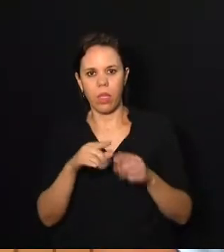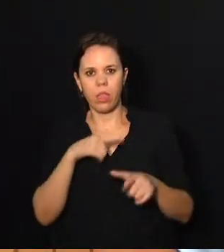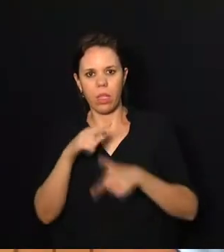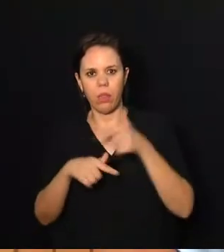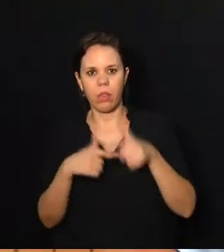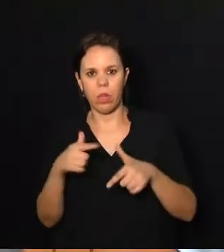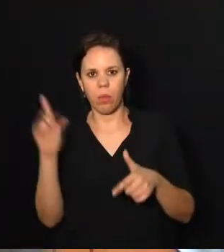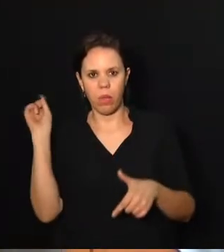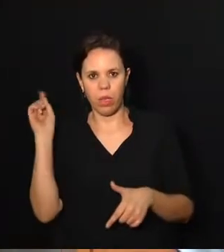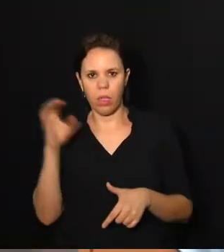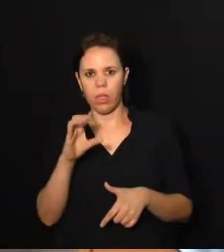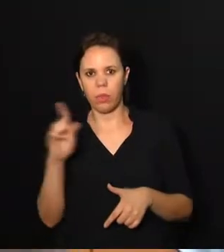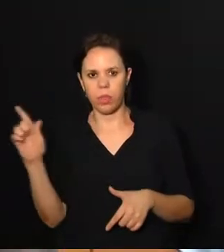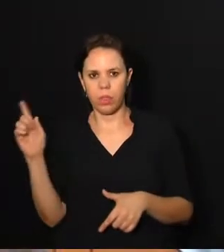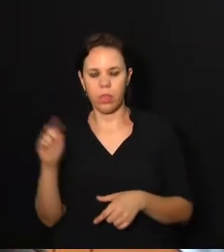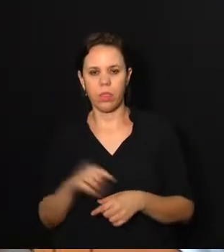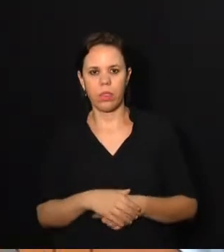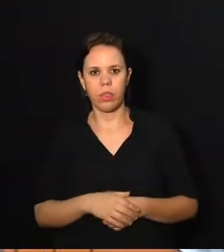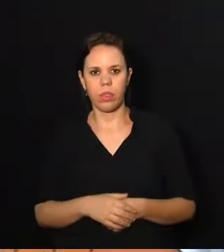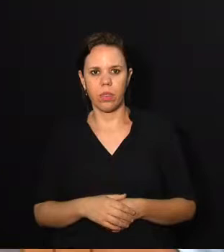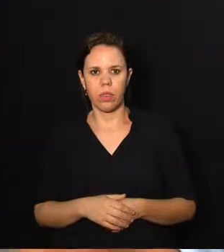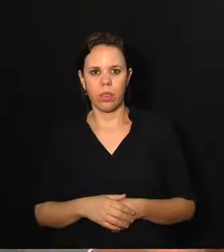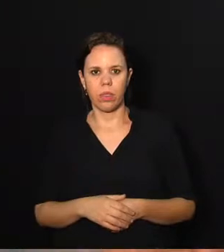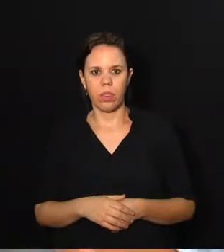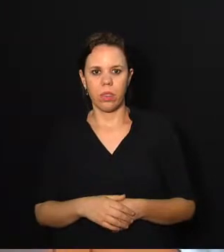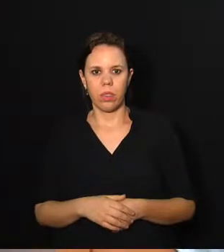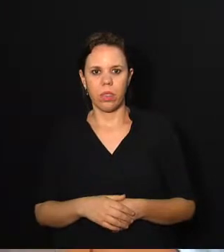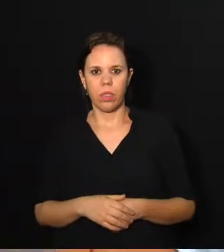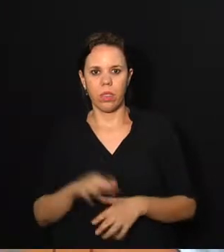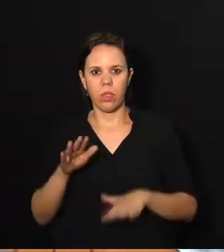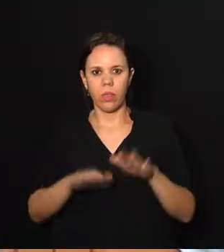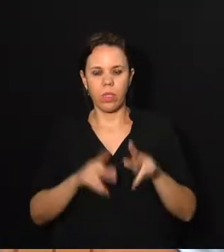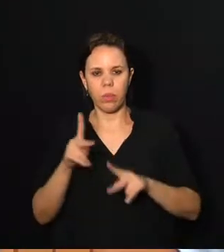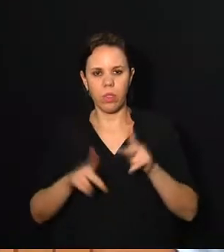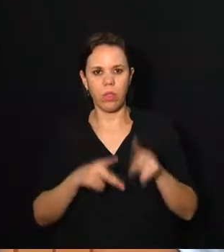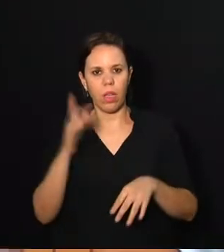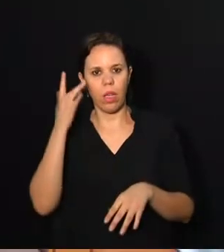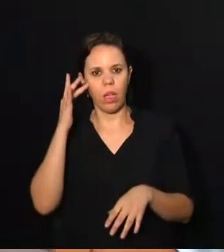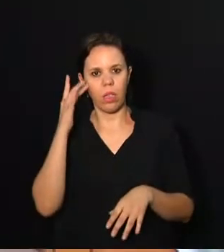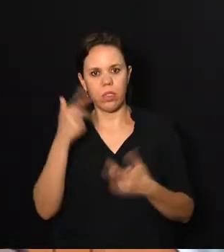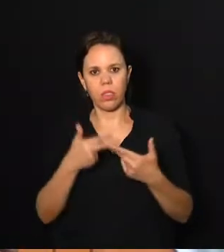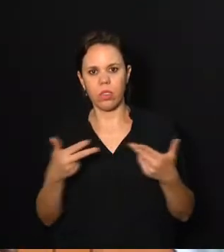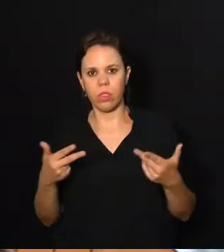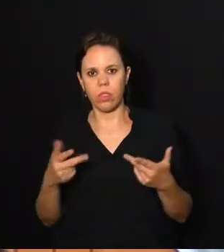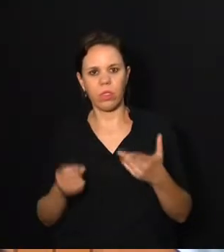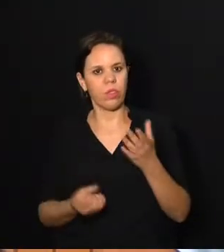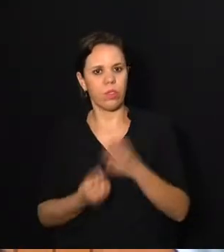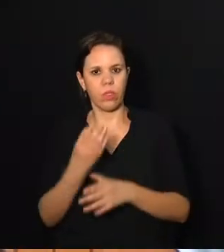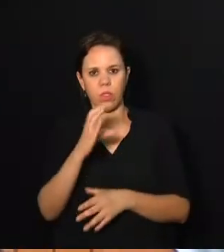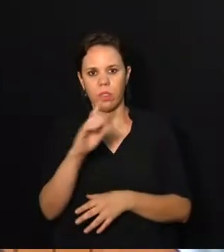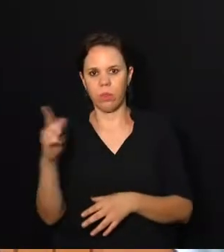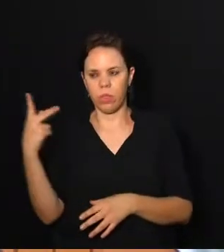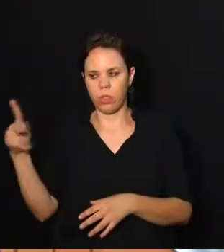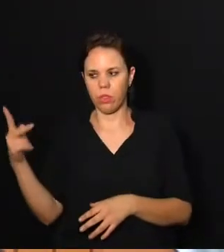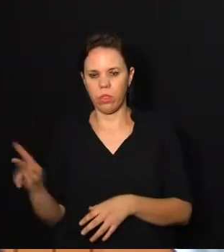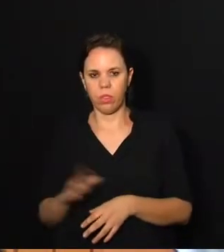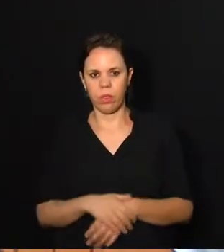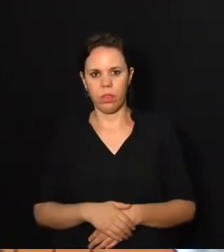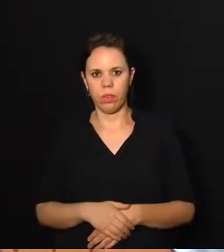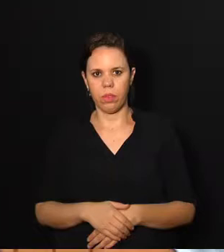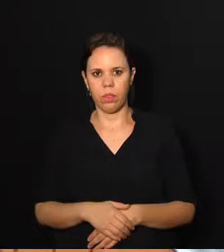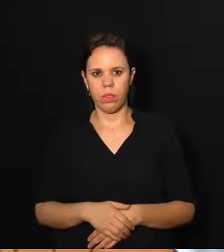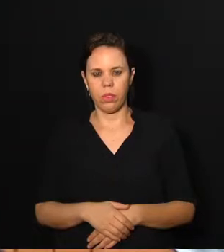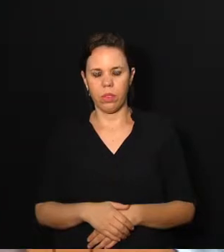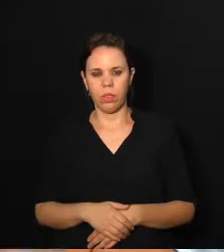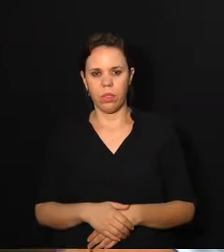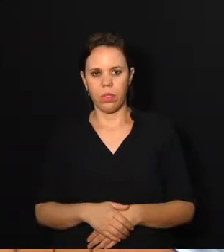trabalho grande lá no Campo Grande. Então, assim, às vezes a pessoa acha que as coisas não vão para a região dela.